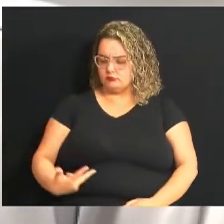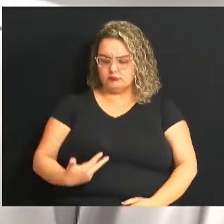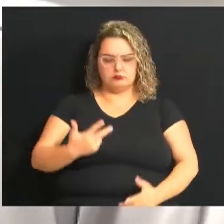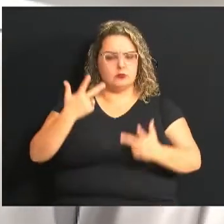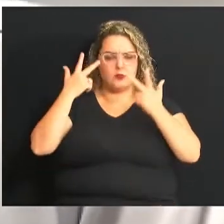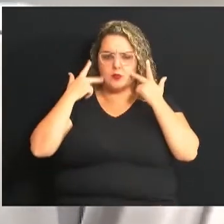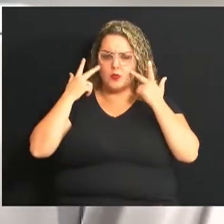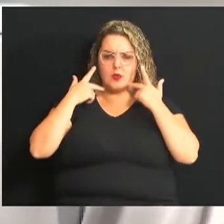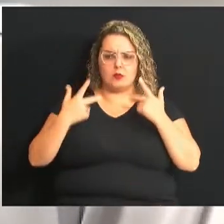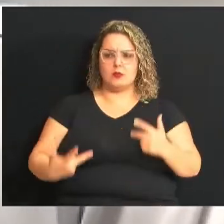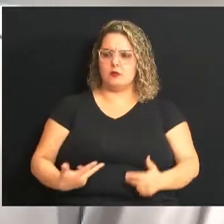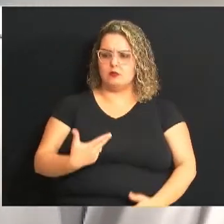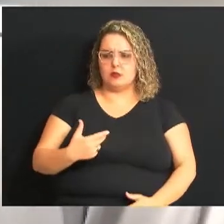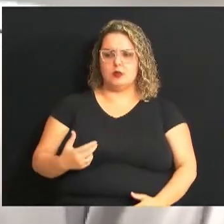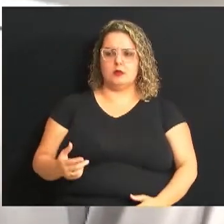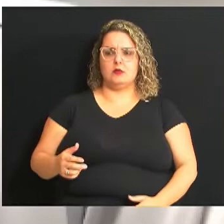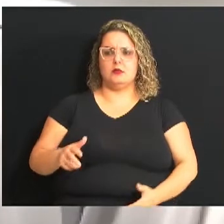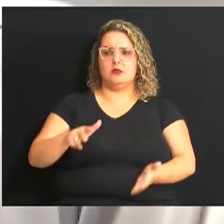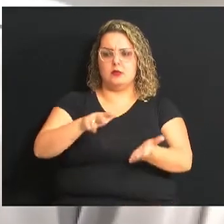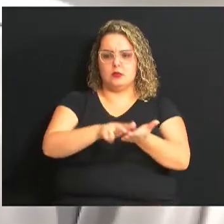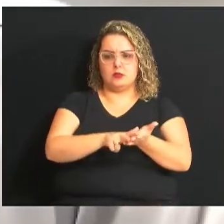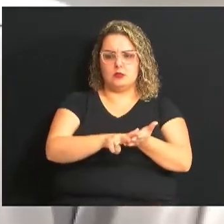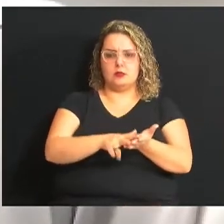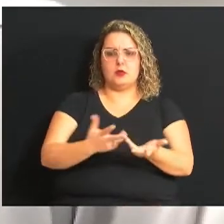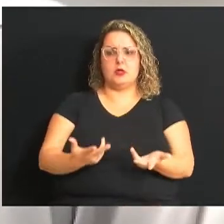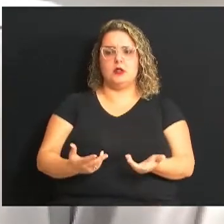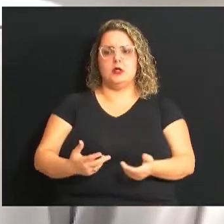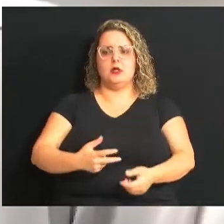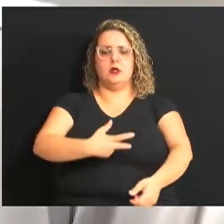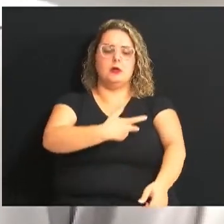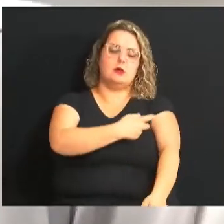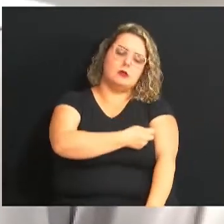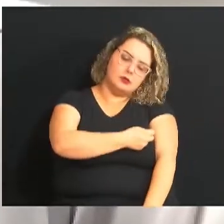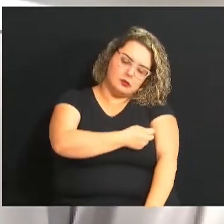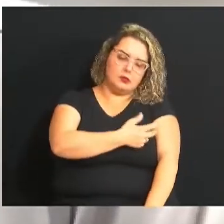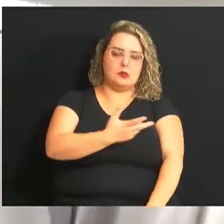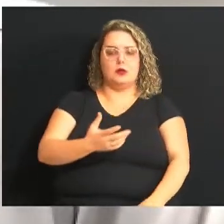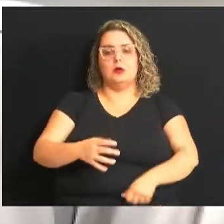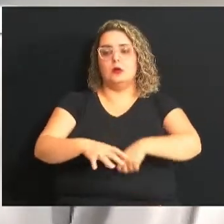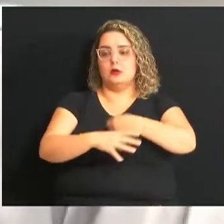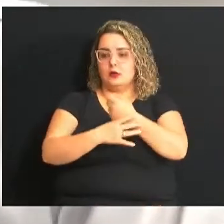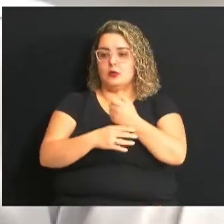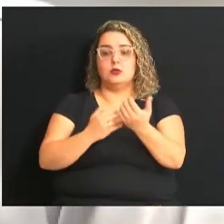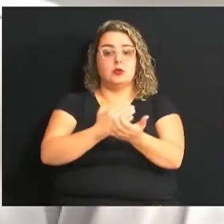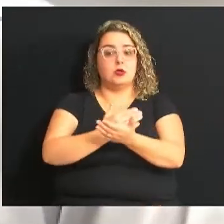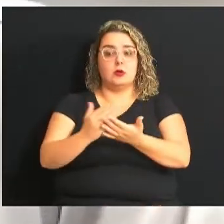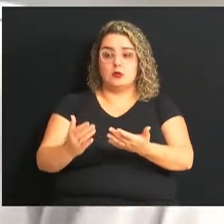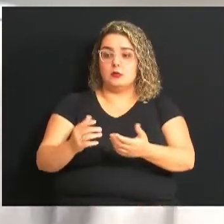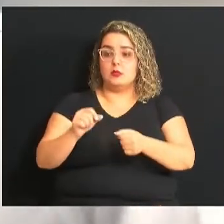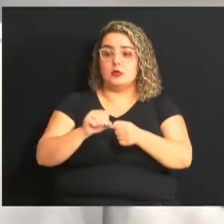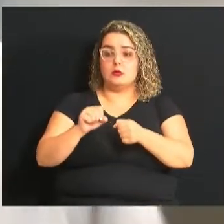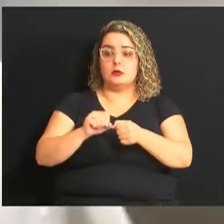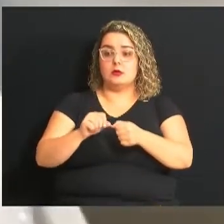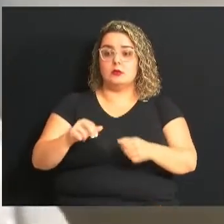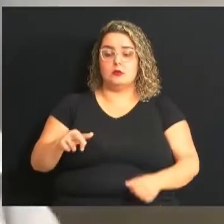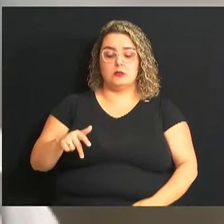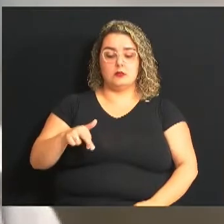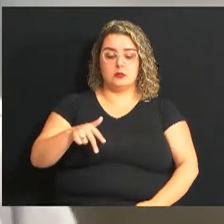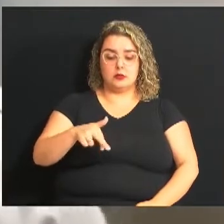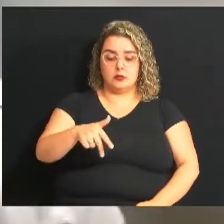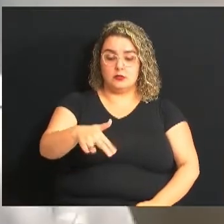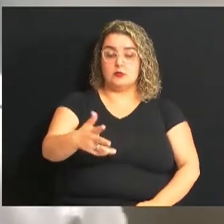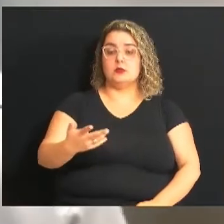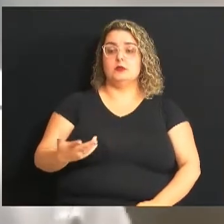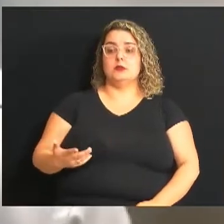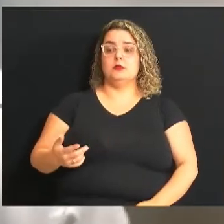da cirurgia, vai para a recuperação anestésica, o fisioterapeuta, a fisioterapeuta já começa a fazer você a andar já na sala